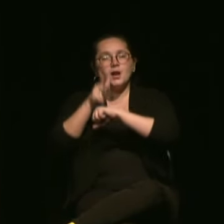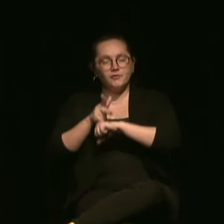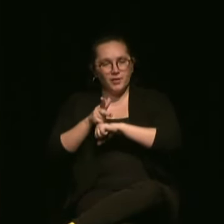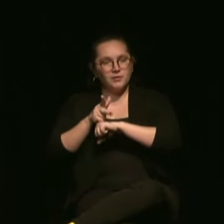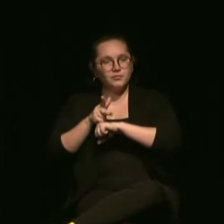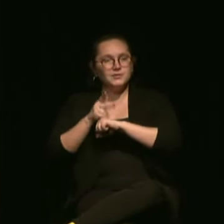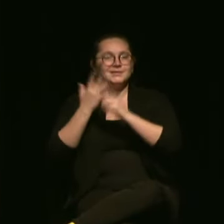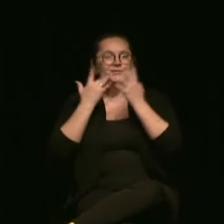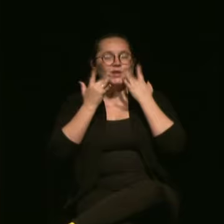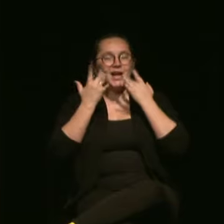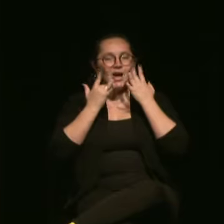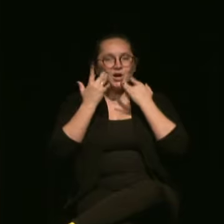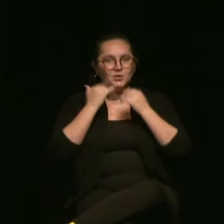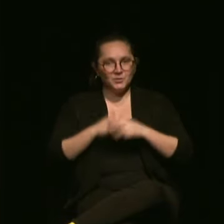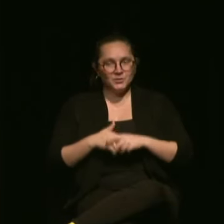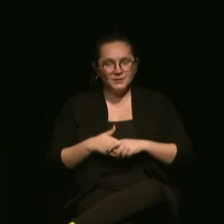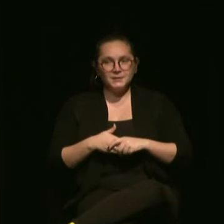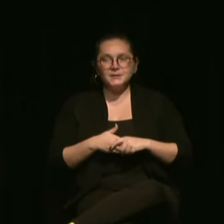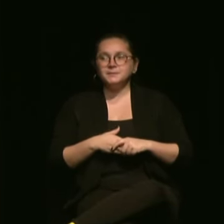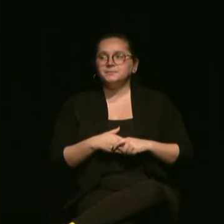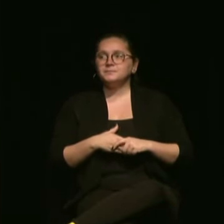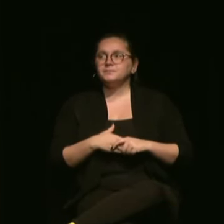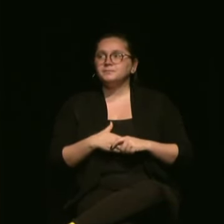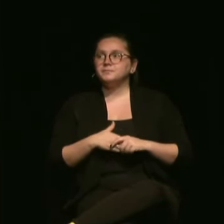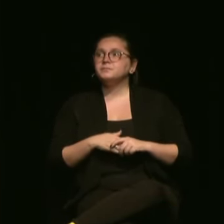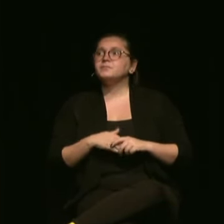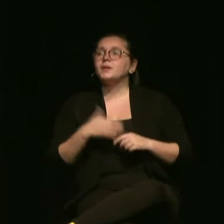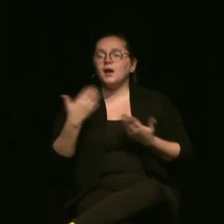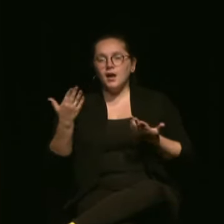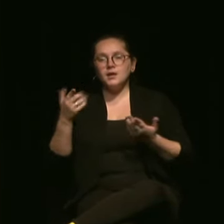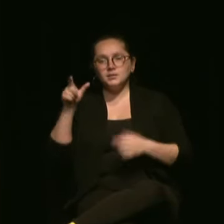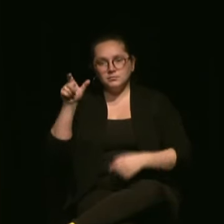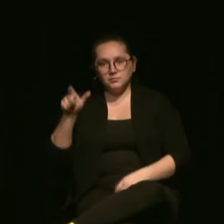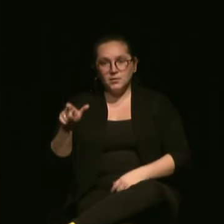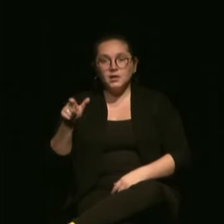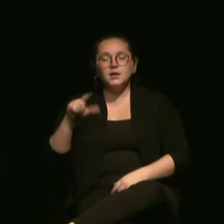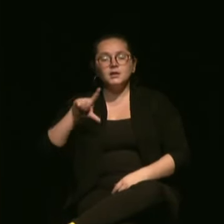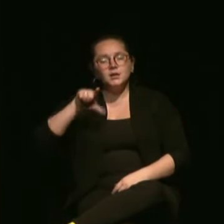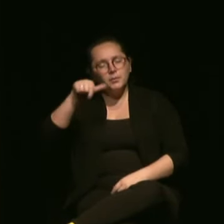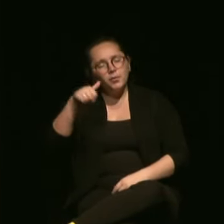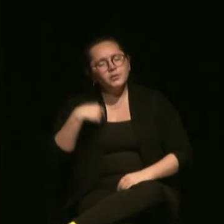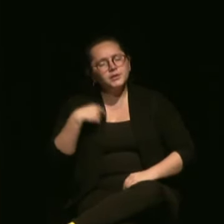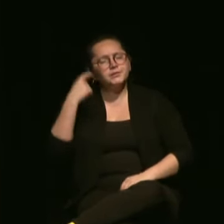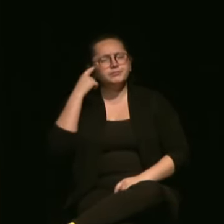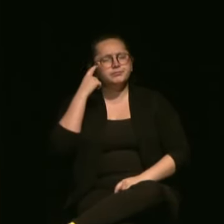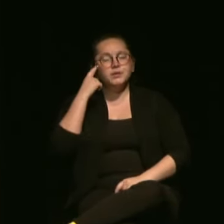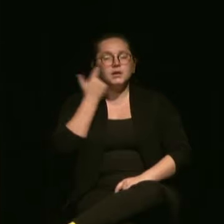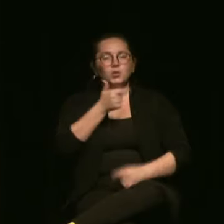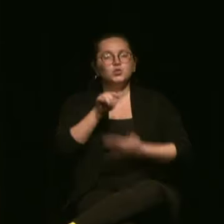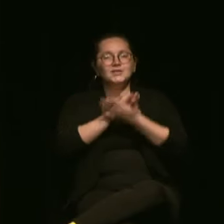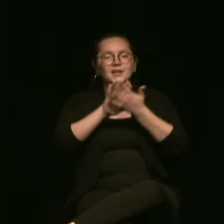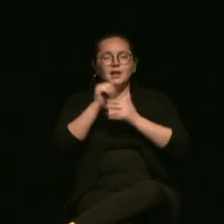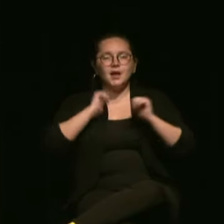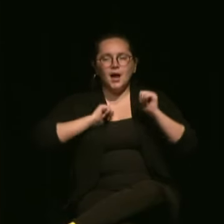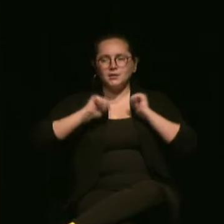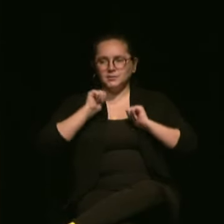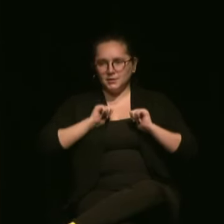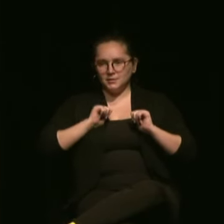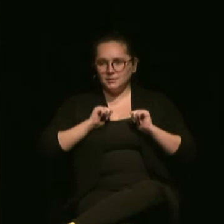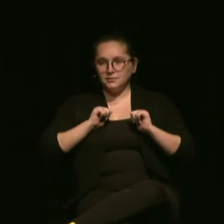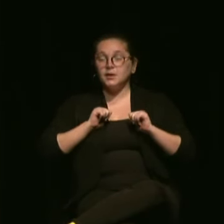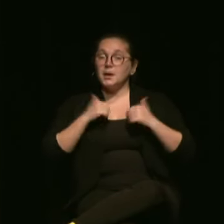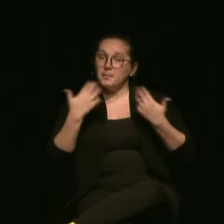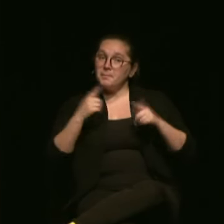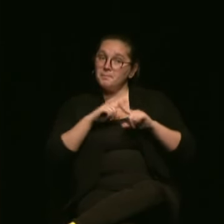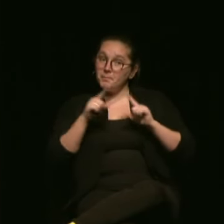cena de teatro. Aí o Coutinho montou isso, não tinha atriz ainda. Embora a